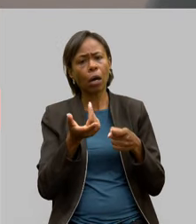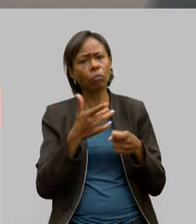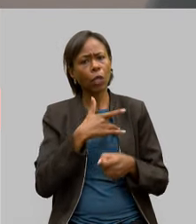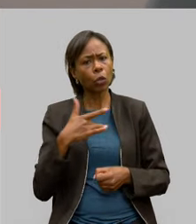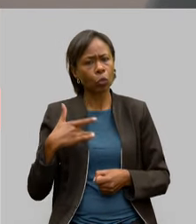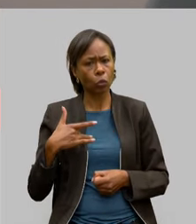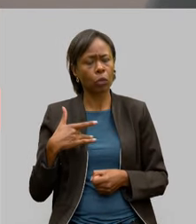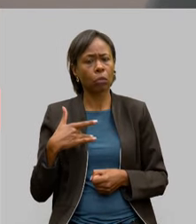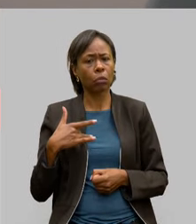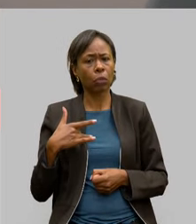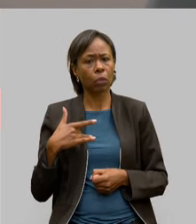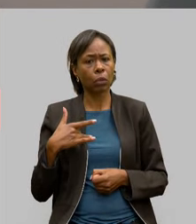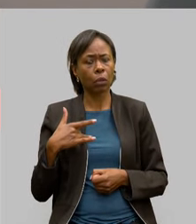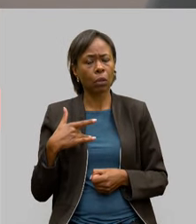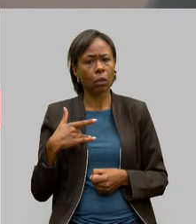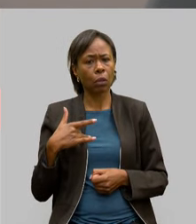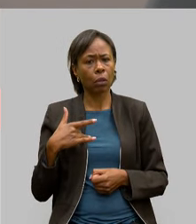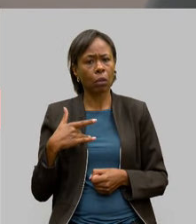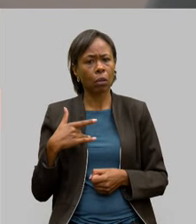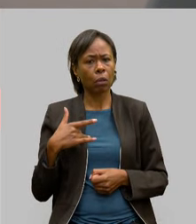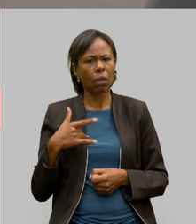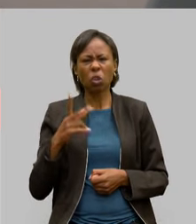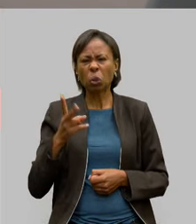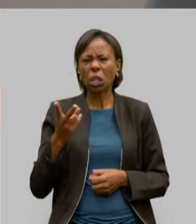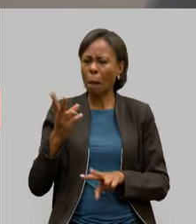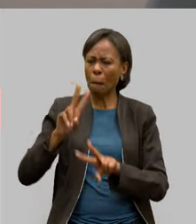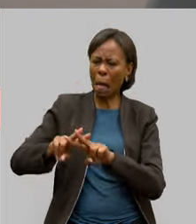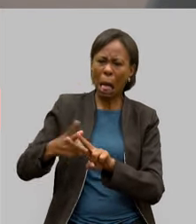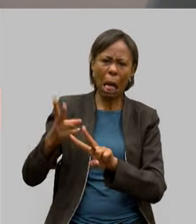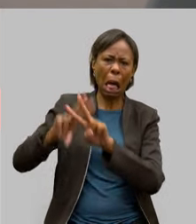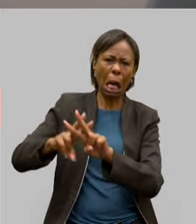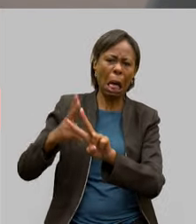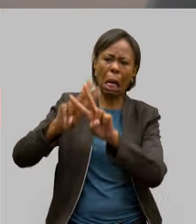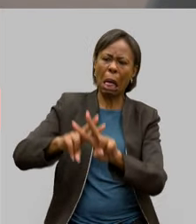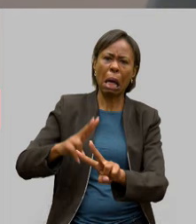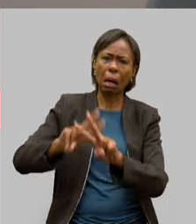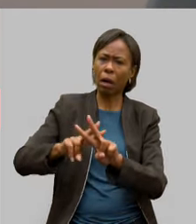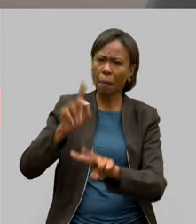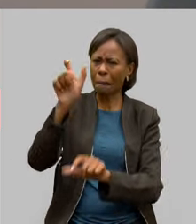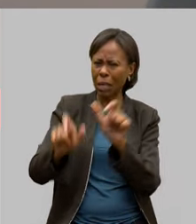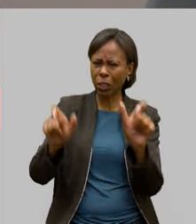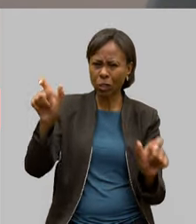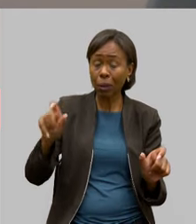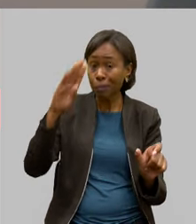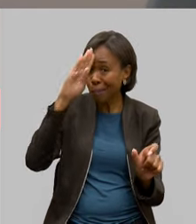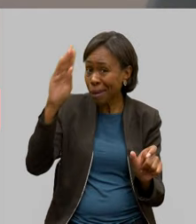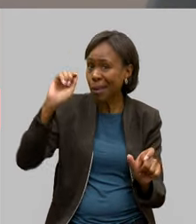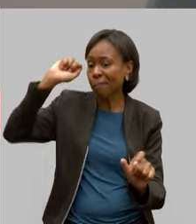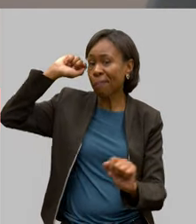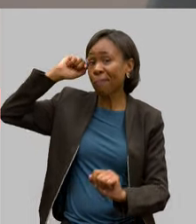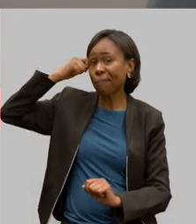faz continuar encarcerando pessoas principalmente pretas de Periferia